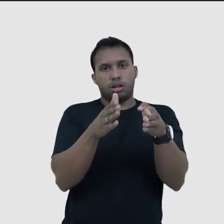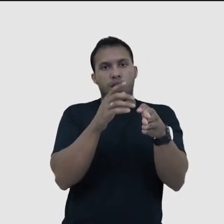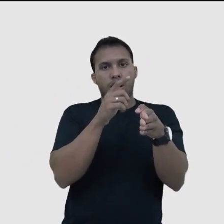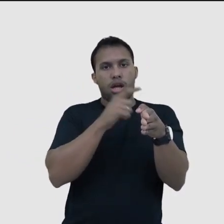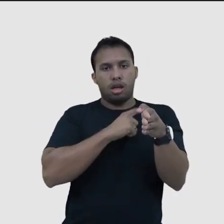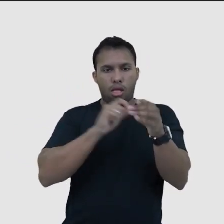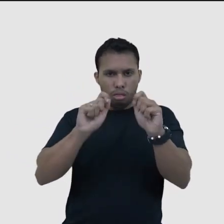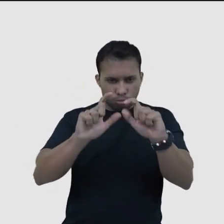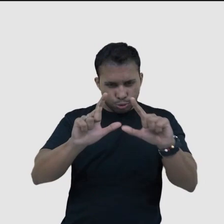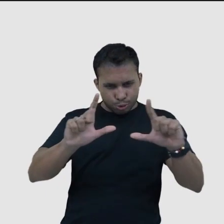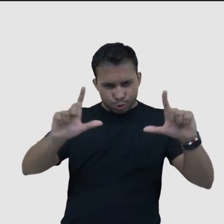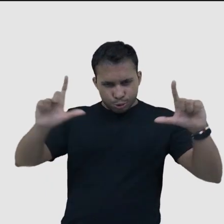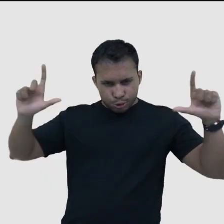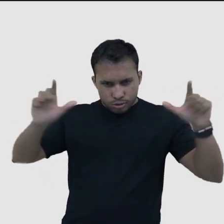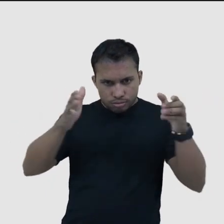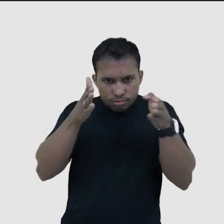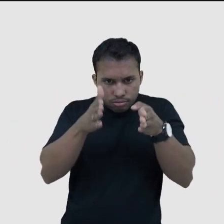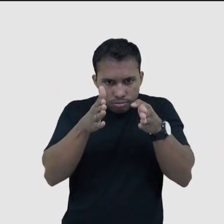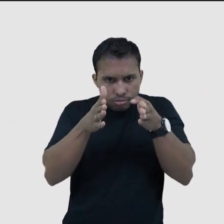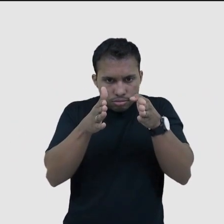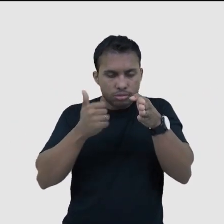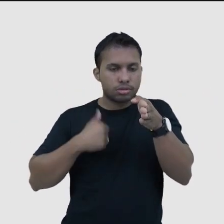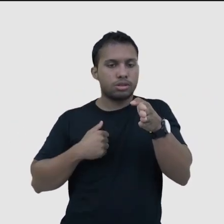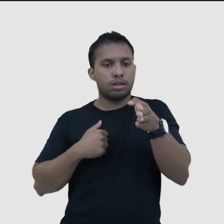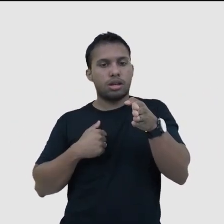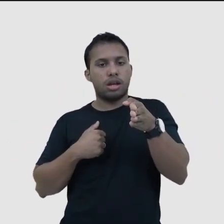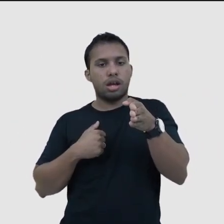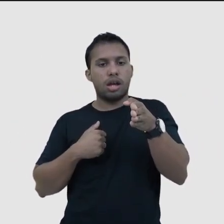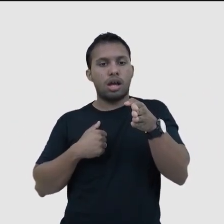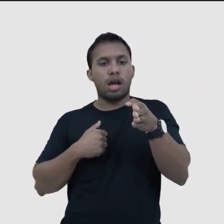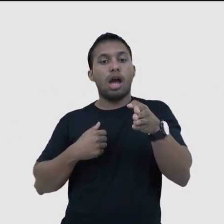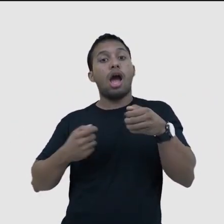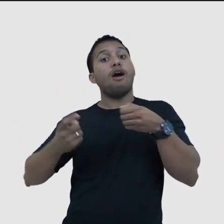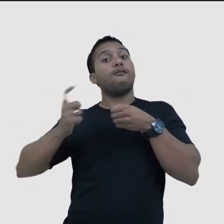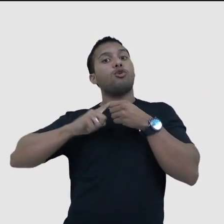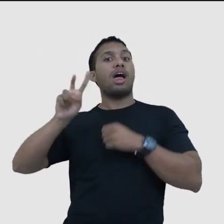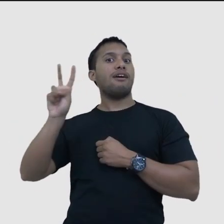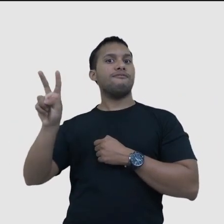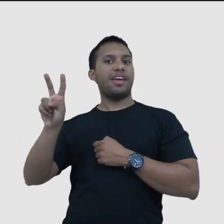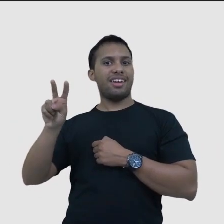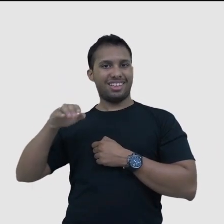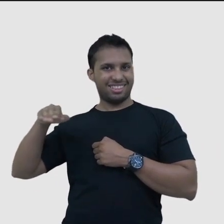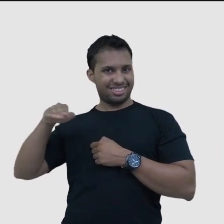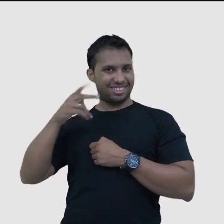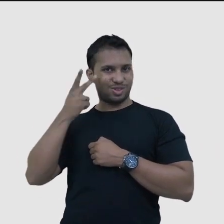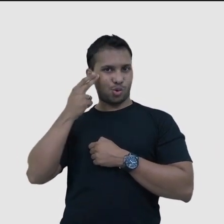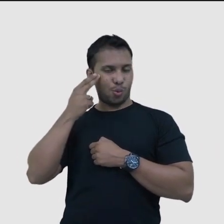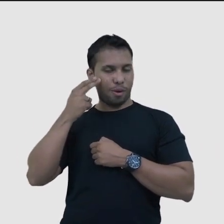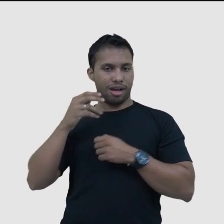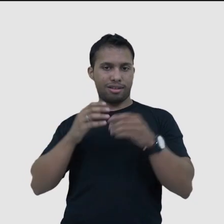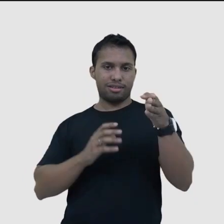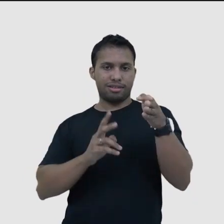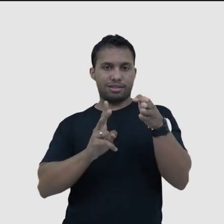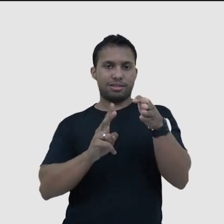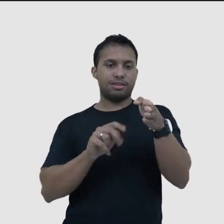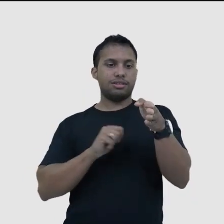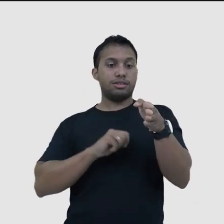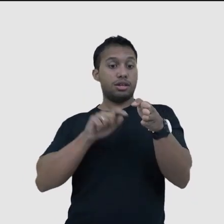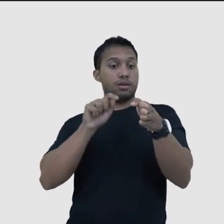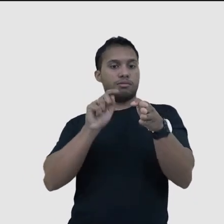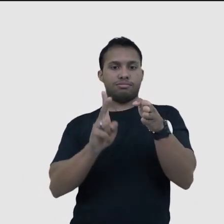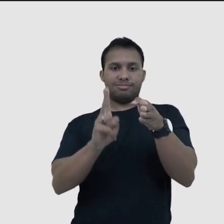fundo. Vou dar um zoom aqui para aproximar um pouco. Vou voltar para a ferramenta de